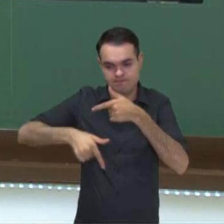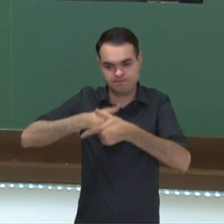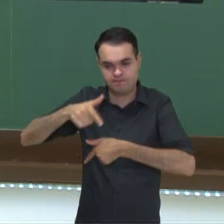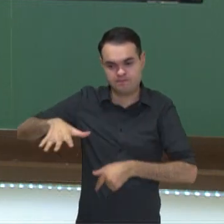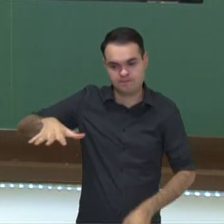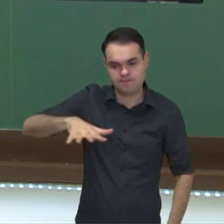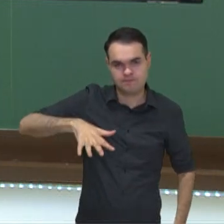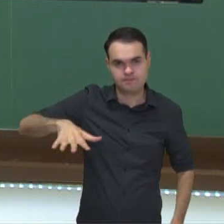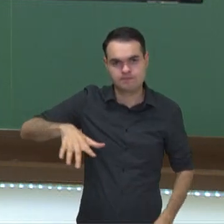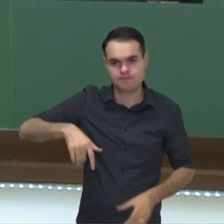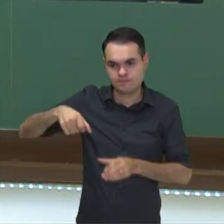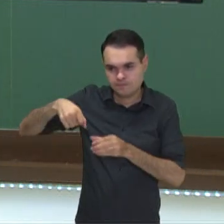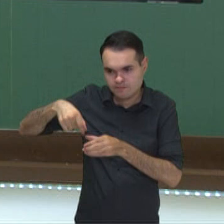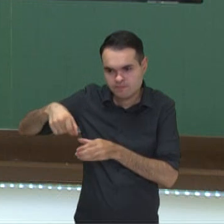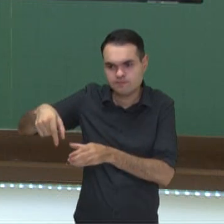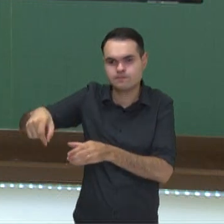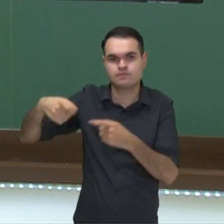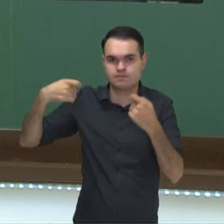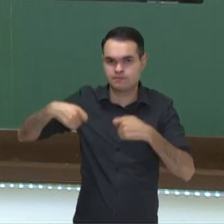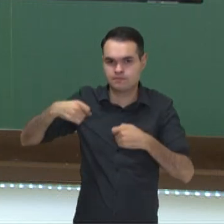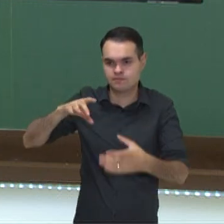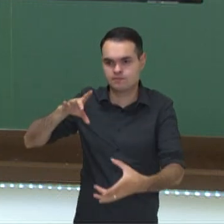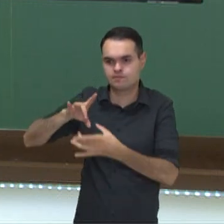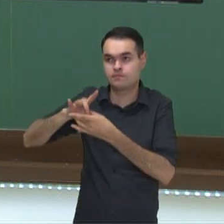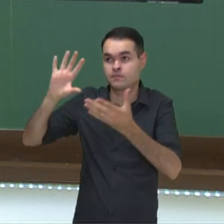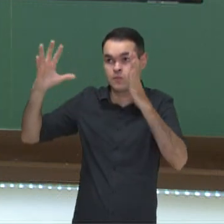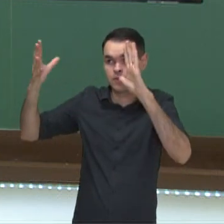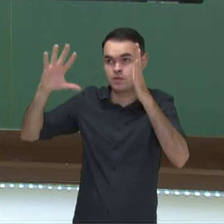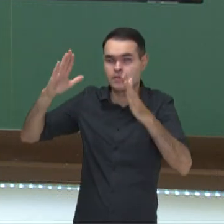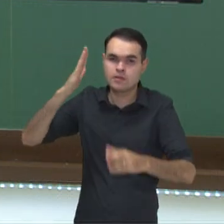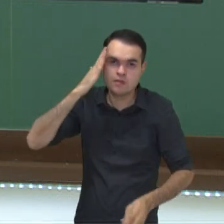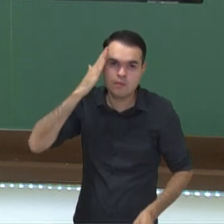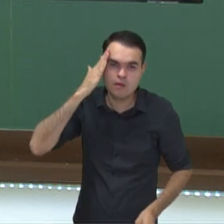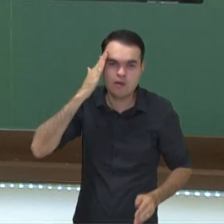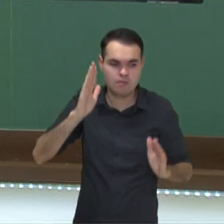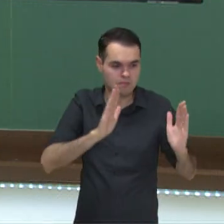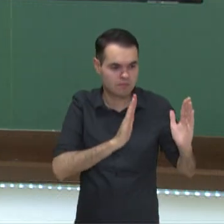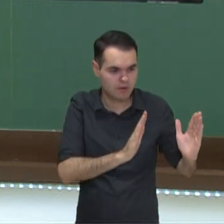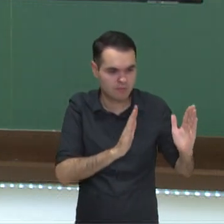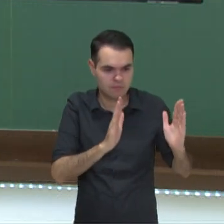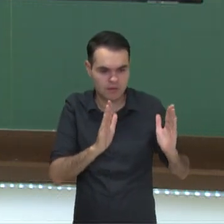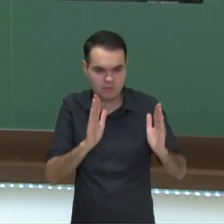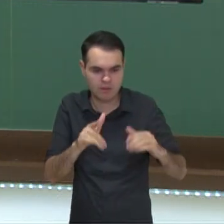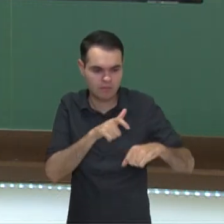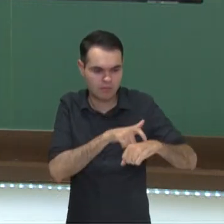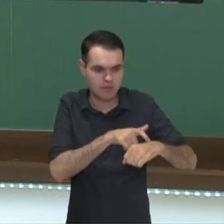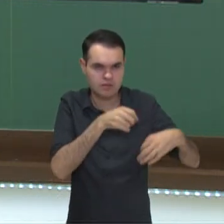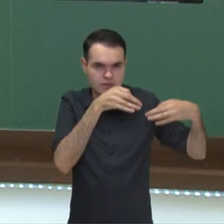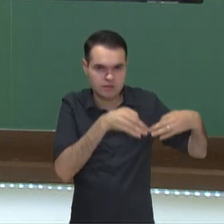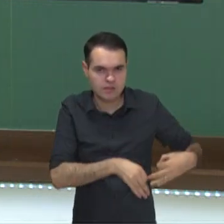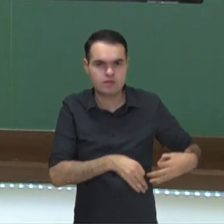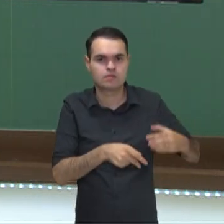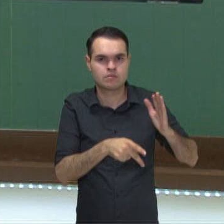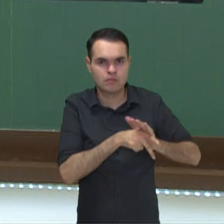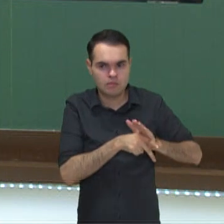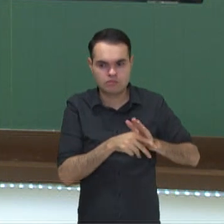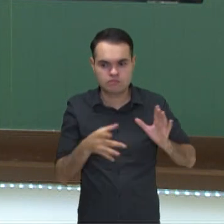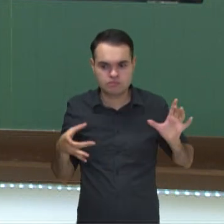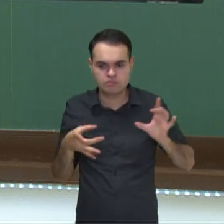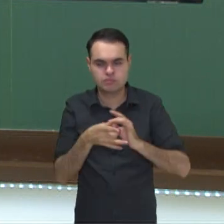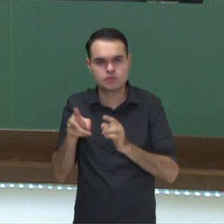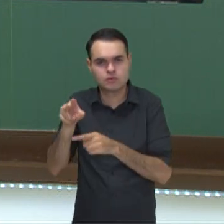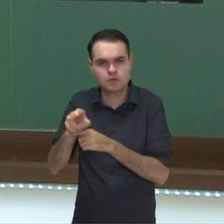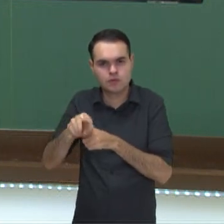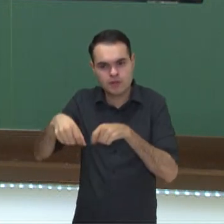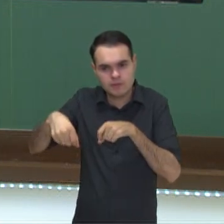a lavoura, precisa disso para saber as épocas, o determinado tempo de irrigação. Então, o tempo,